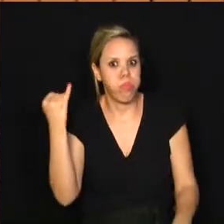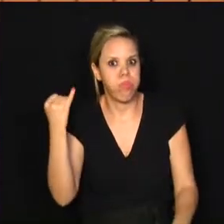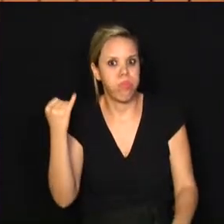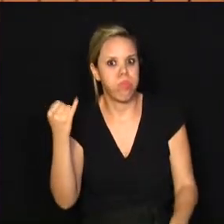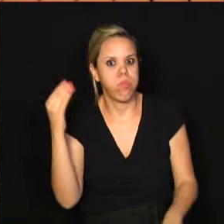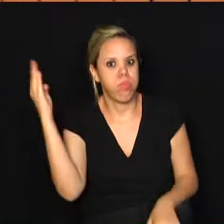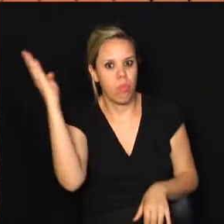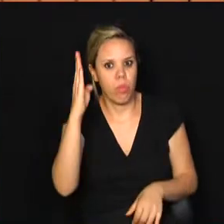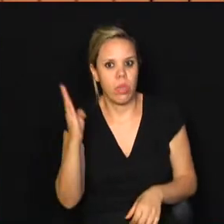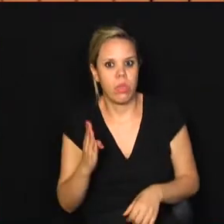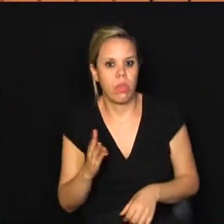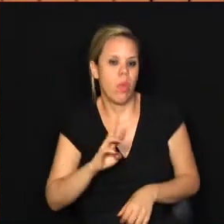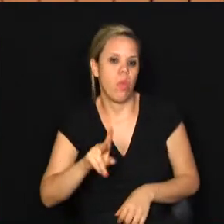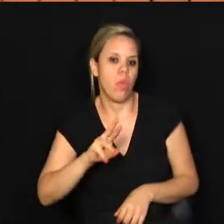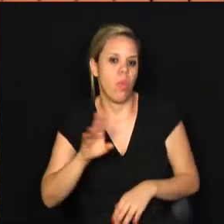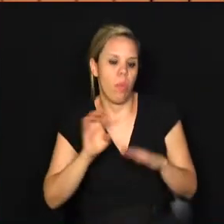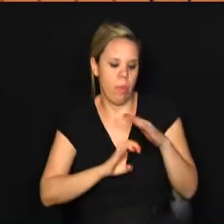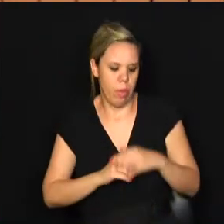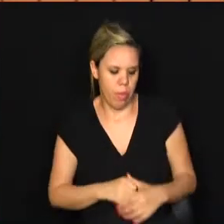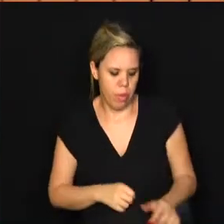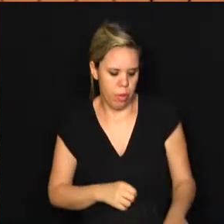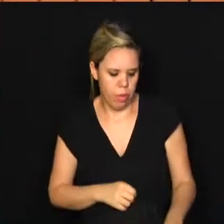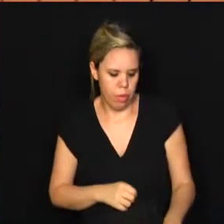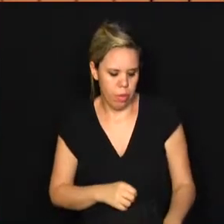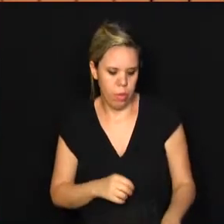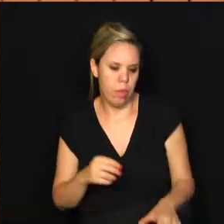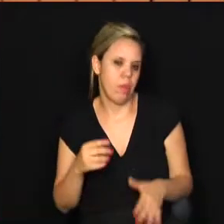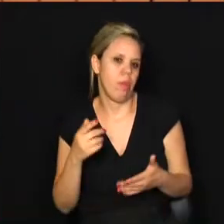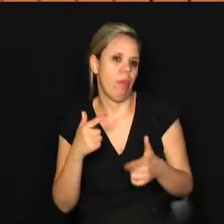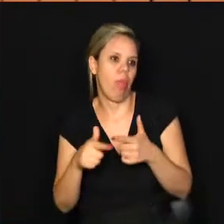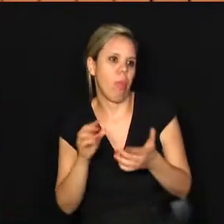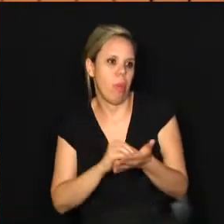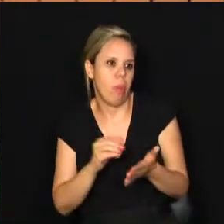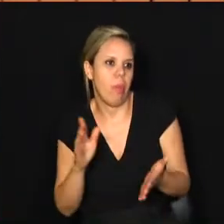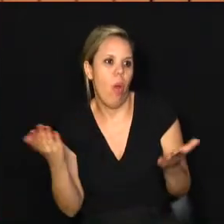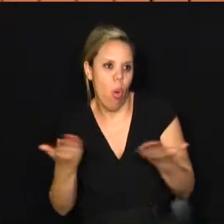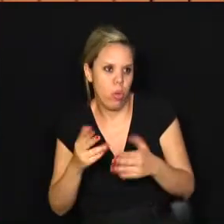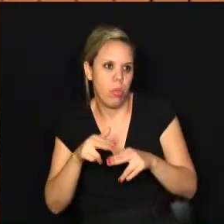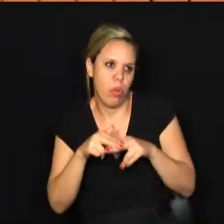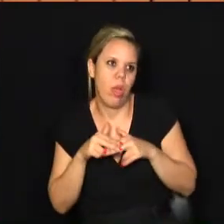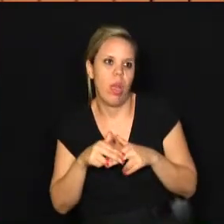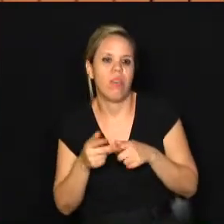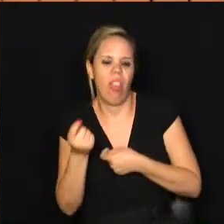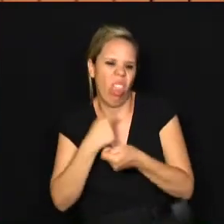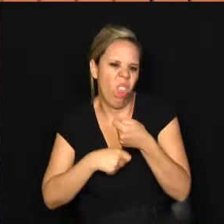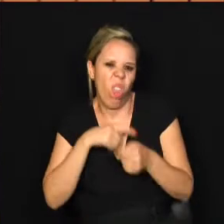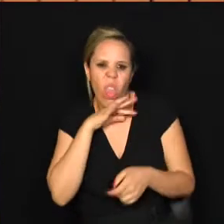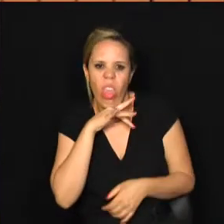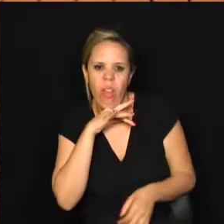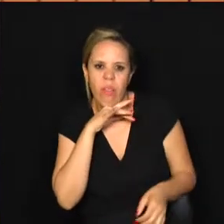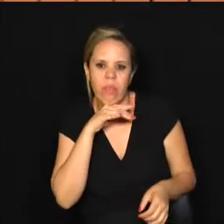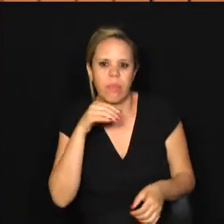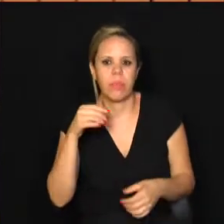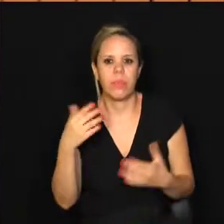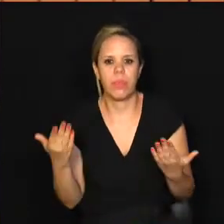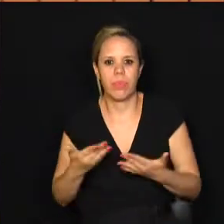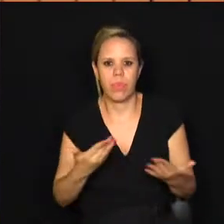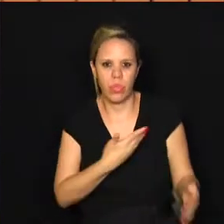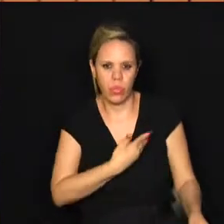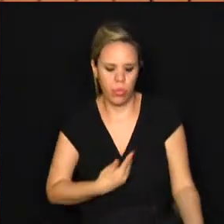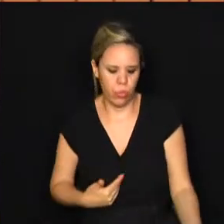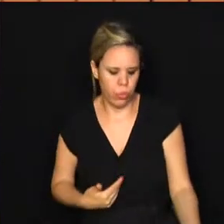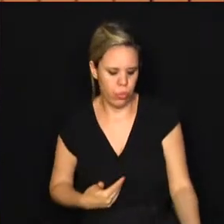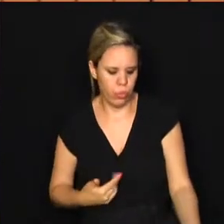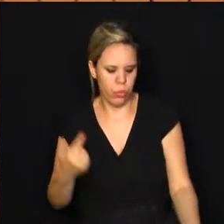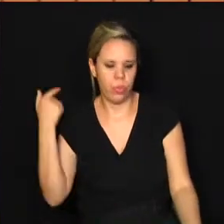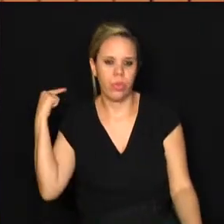país. Não é uma empresa deficitária, ela está deficitária hoje por má gestão, né, do atual e do governo